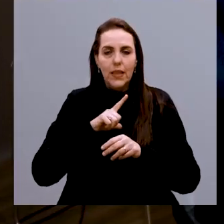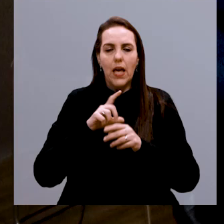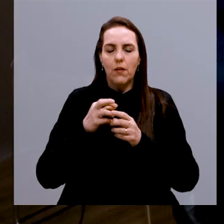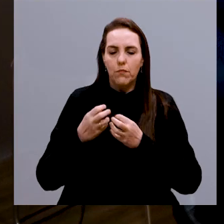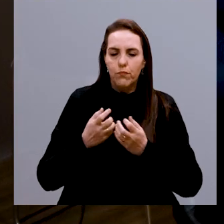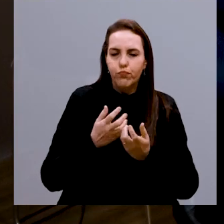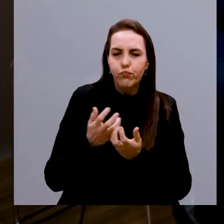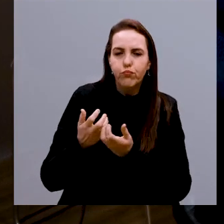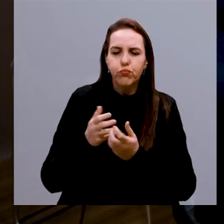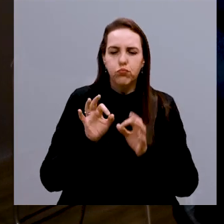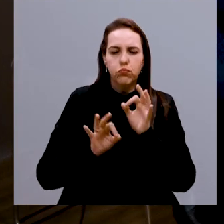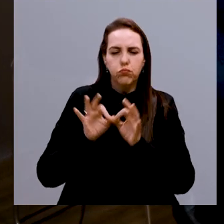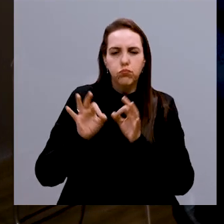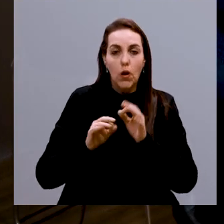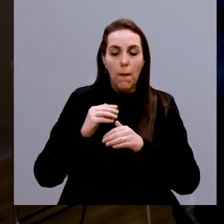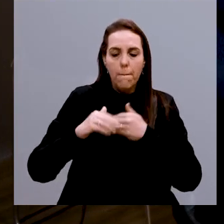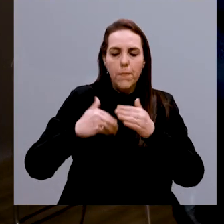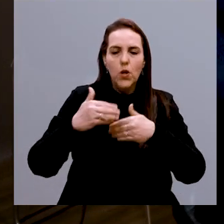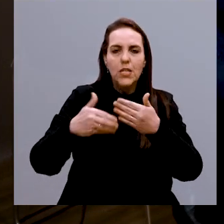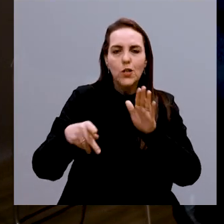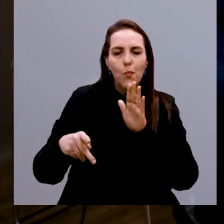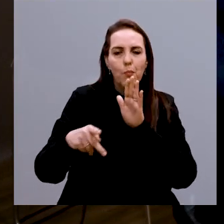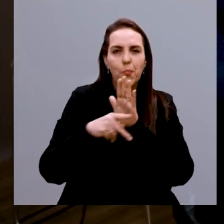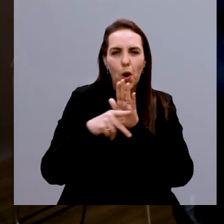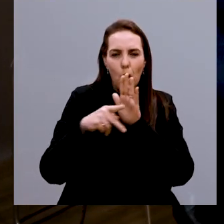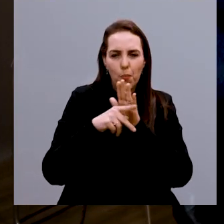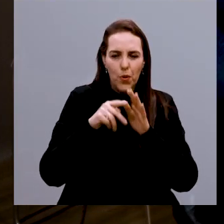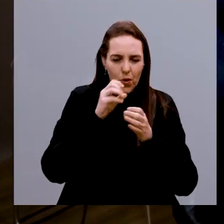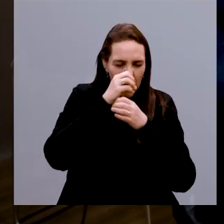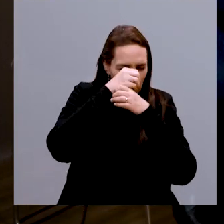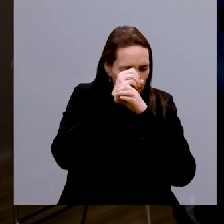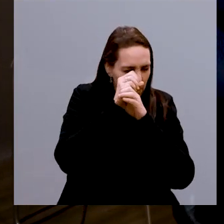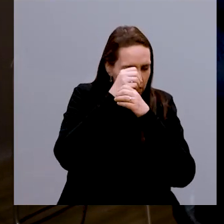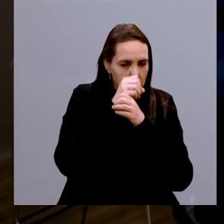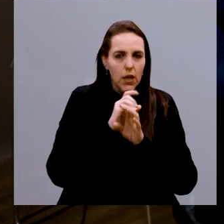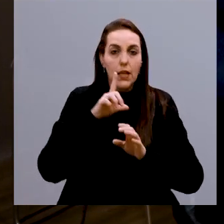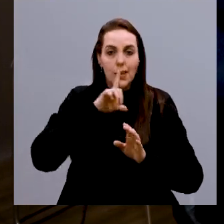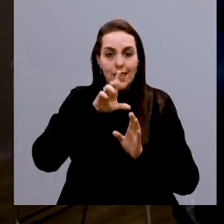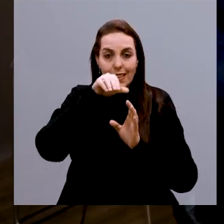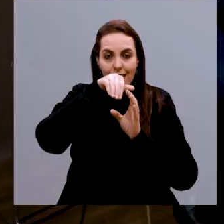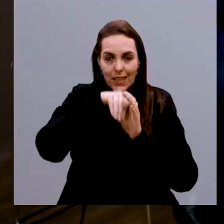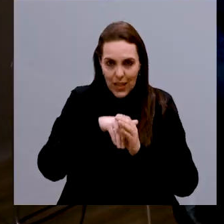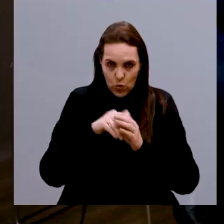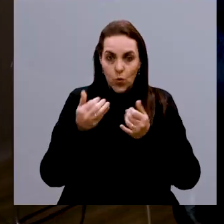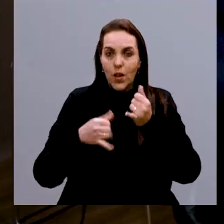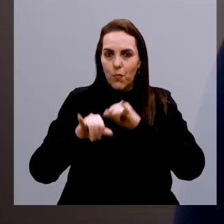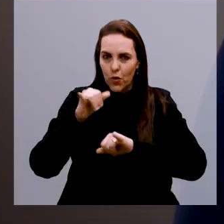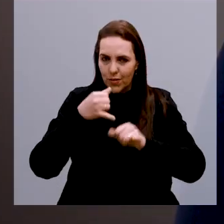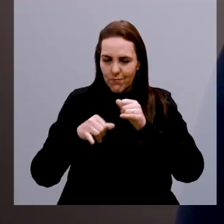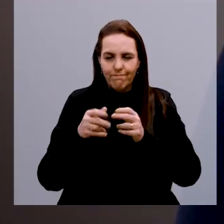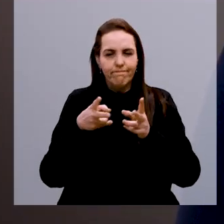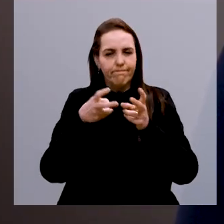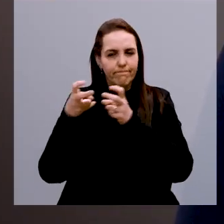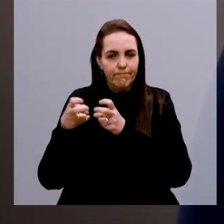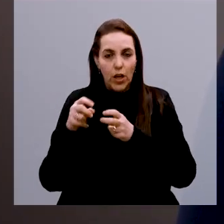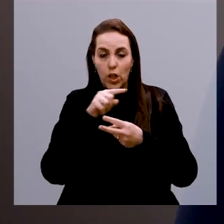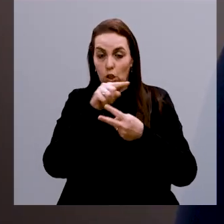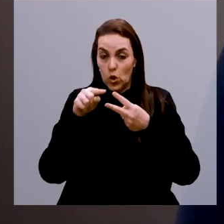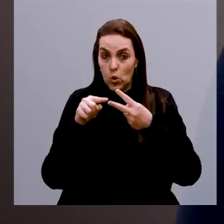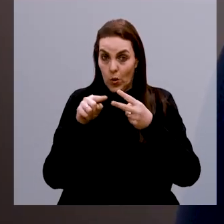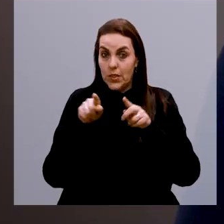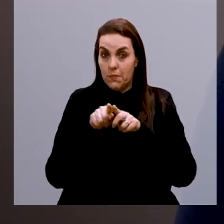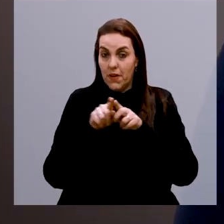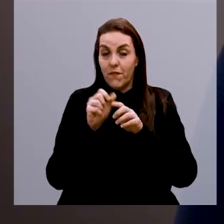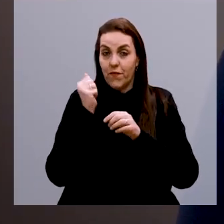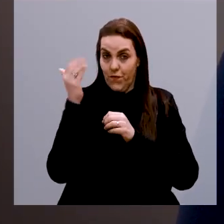de crematócrito, e a gente tem um outro processo mais de exames específicos ali dentro, e depois ele passa por também 2